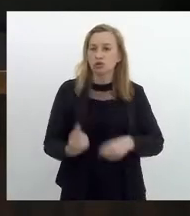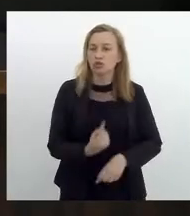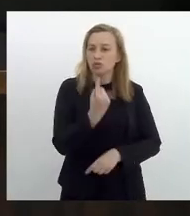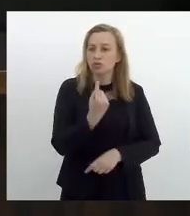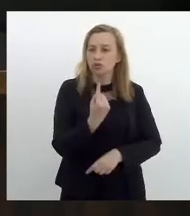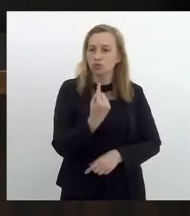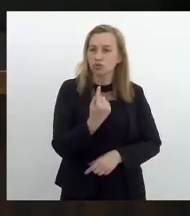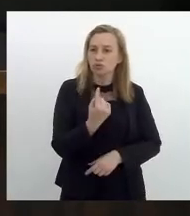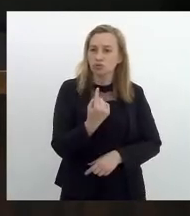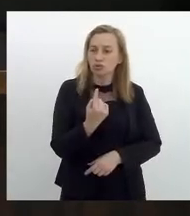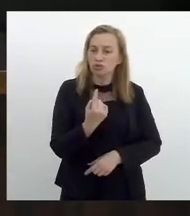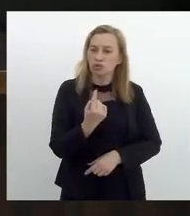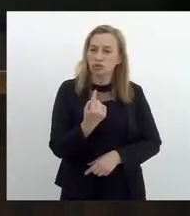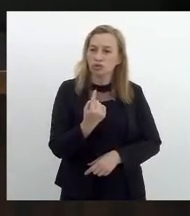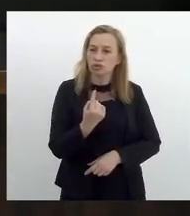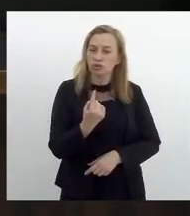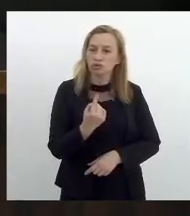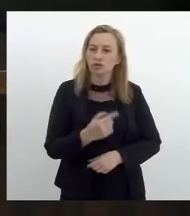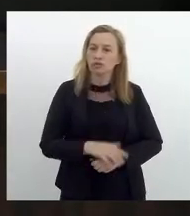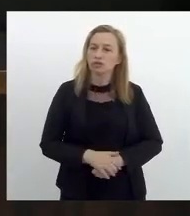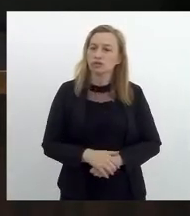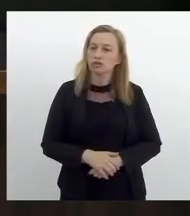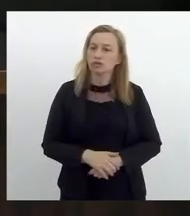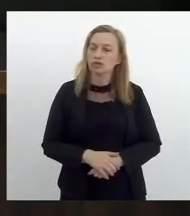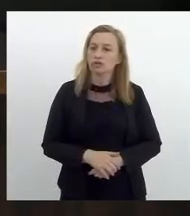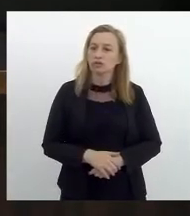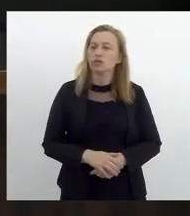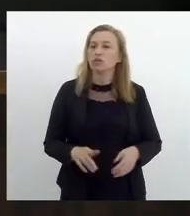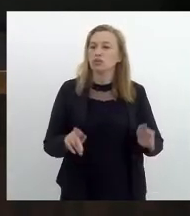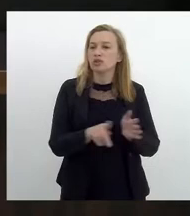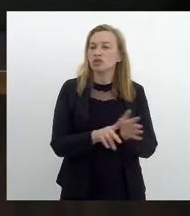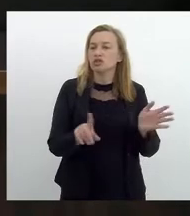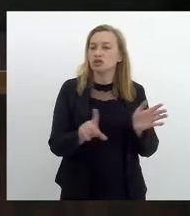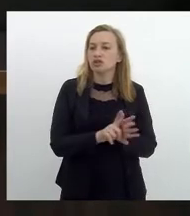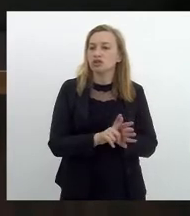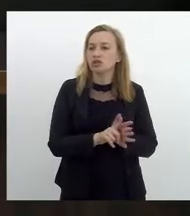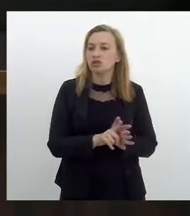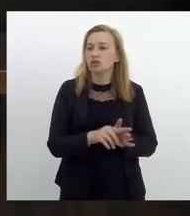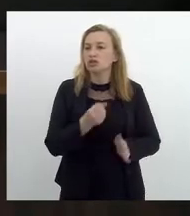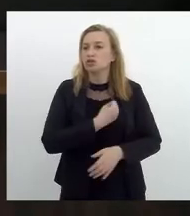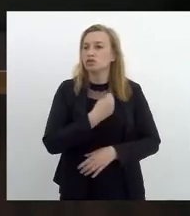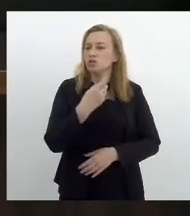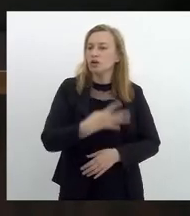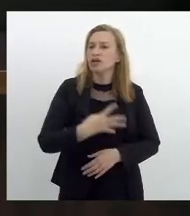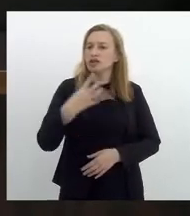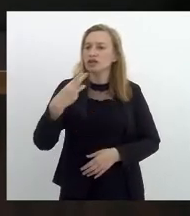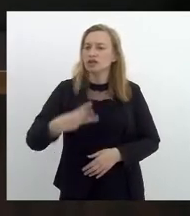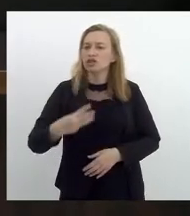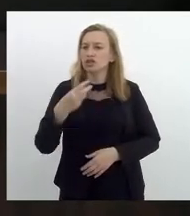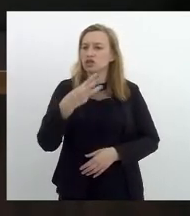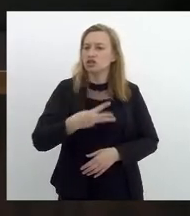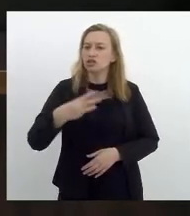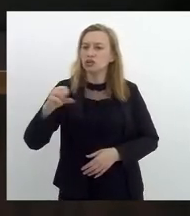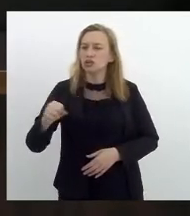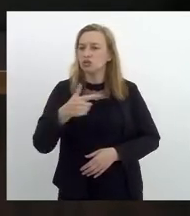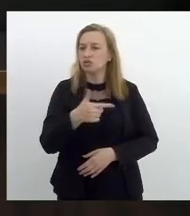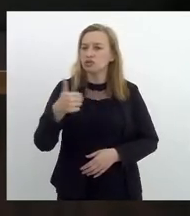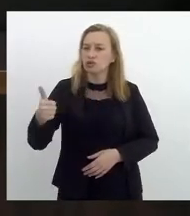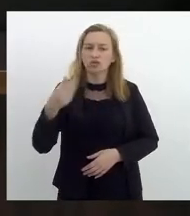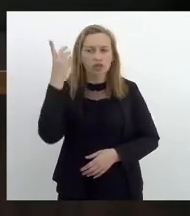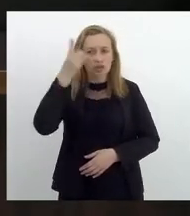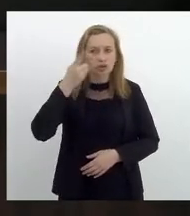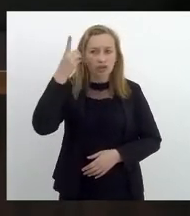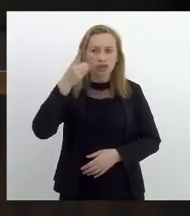única. Declaração depois, tá, presidente? Obrigado. Projeto de lei número 4338 de 2021, de autoria do